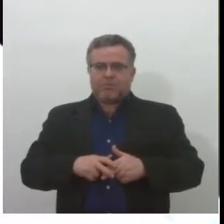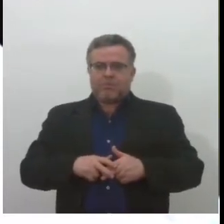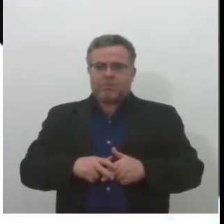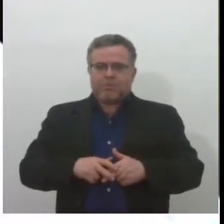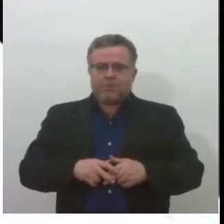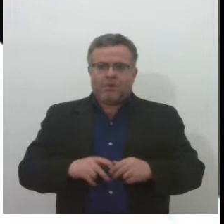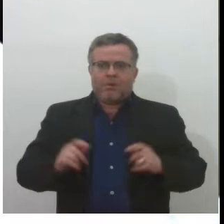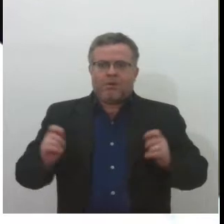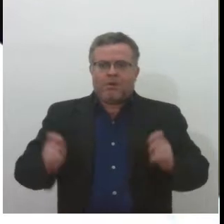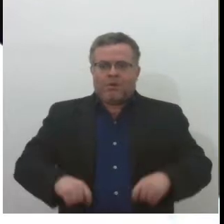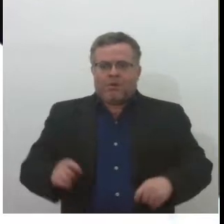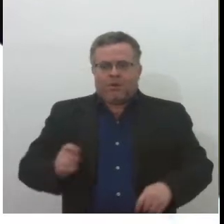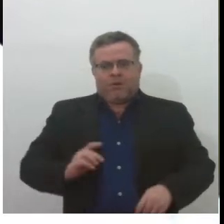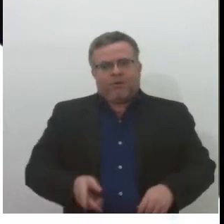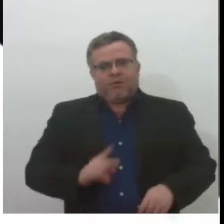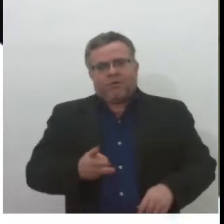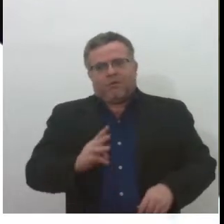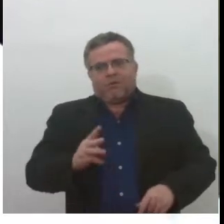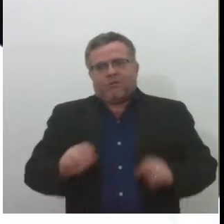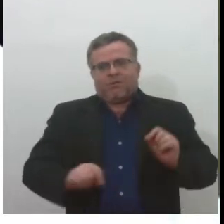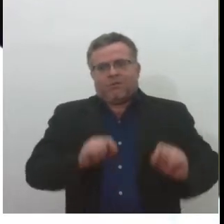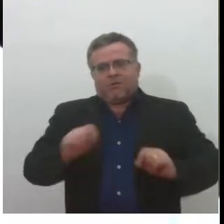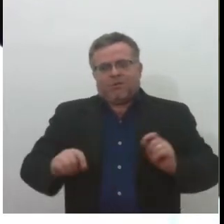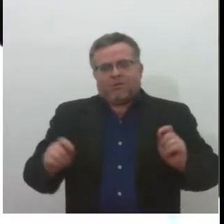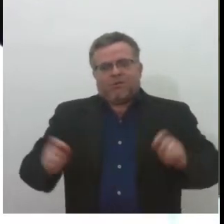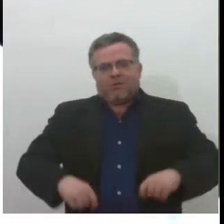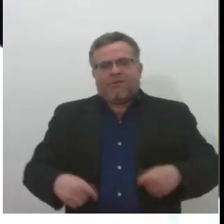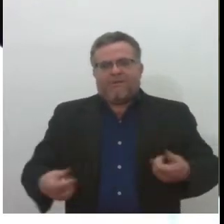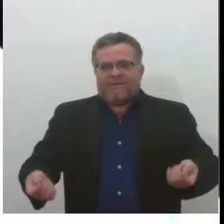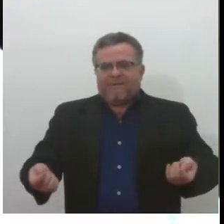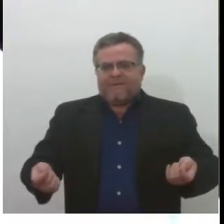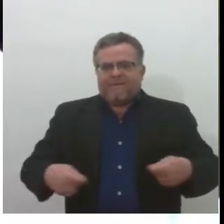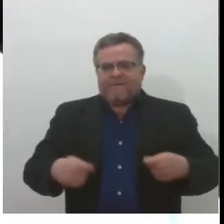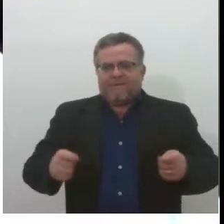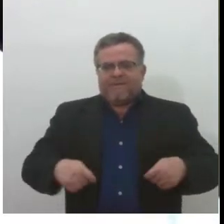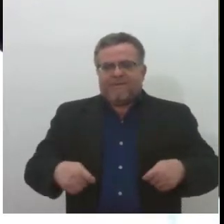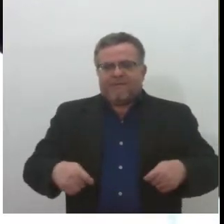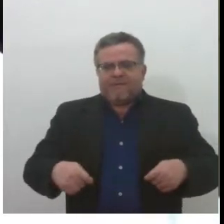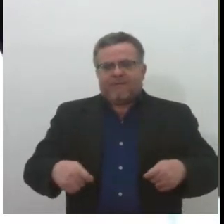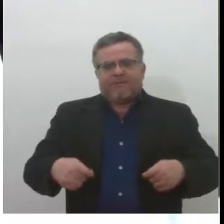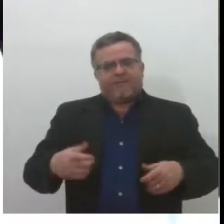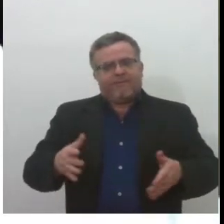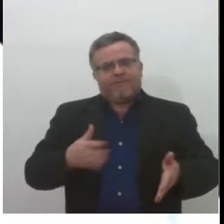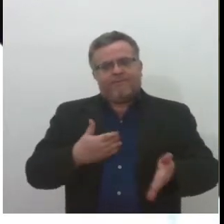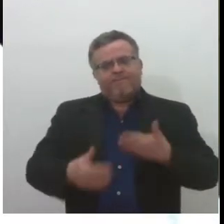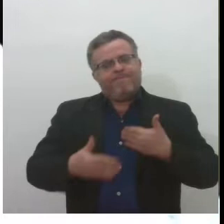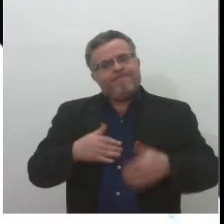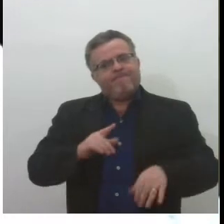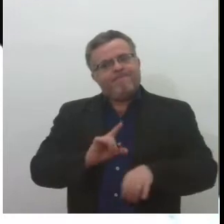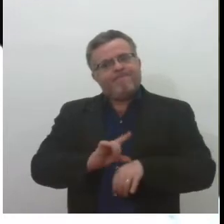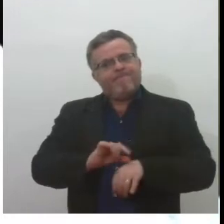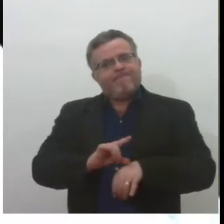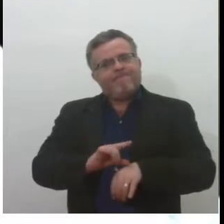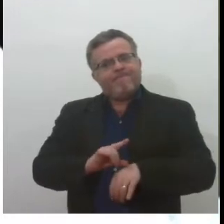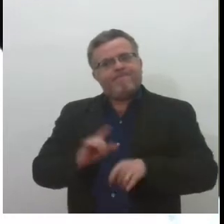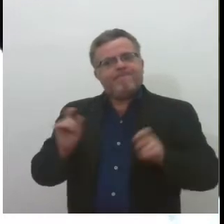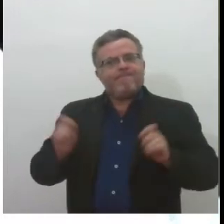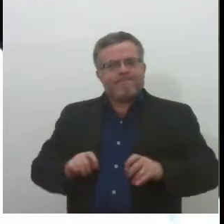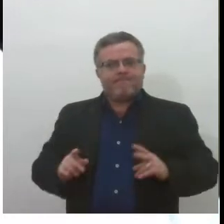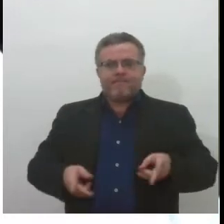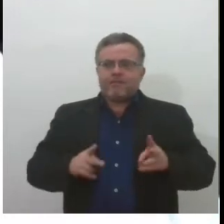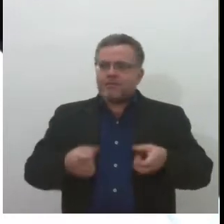que o neném no leite materno vai ter e a demanda em algumas horas mais